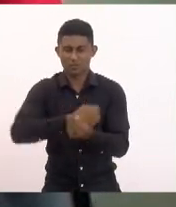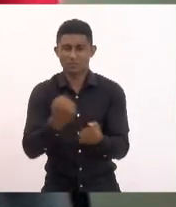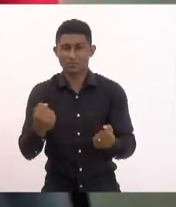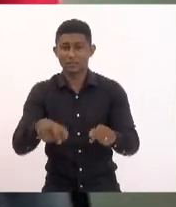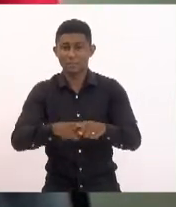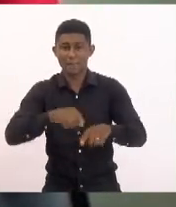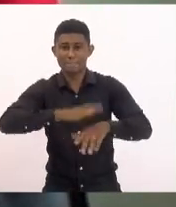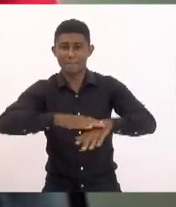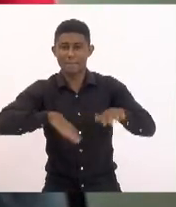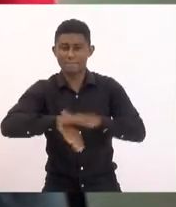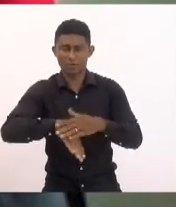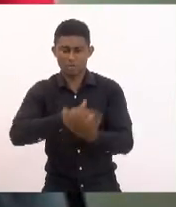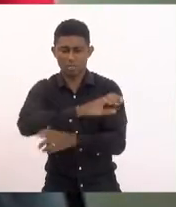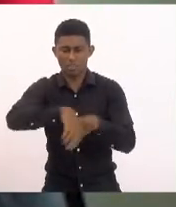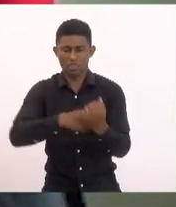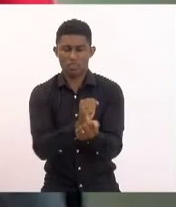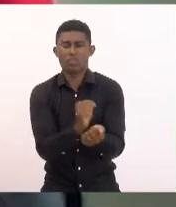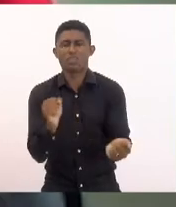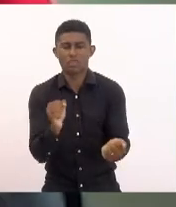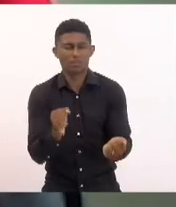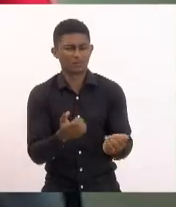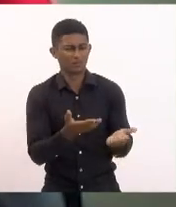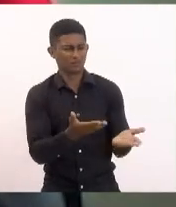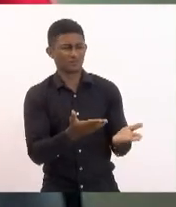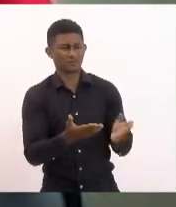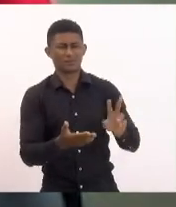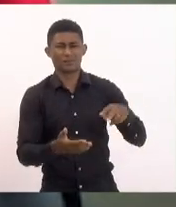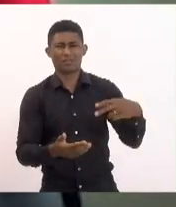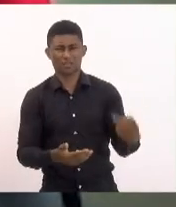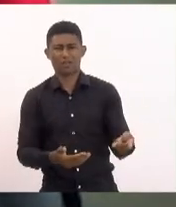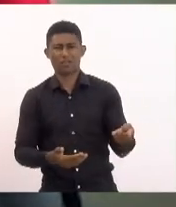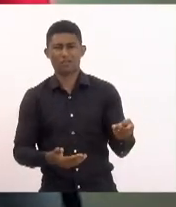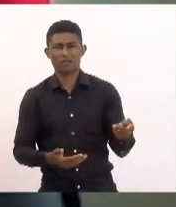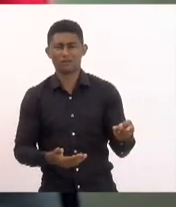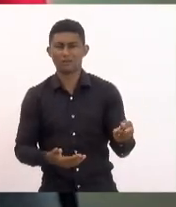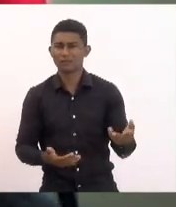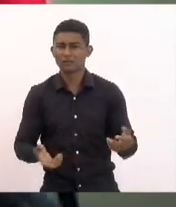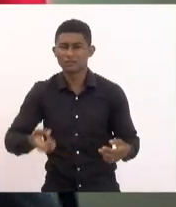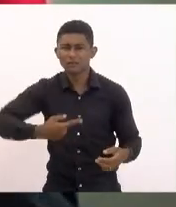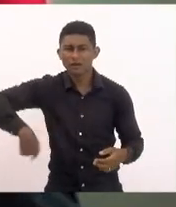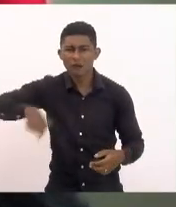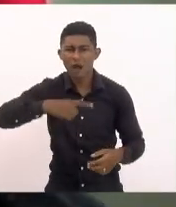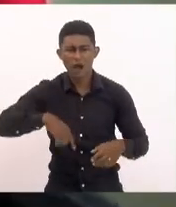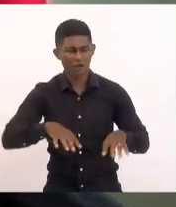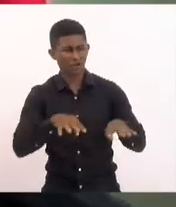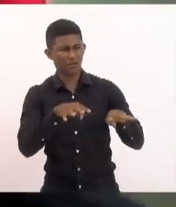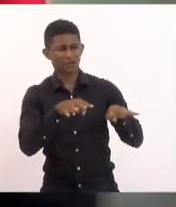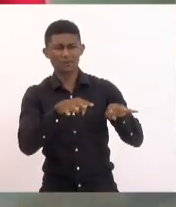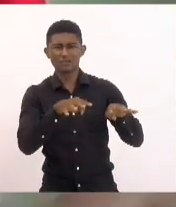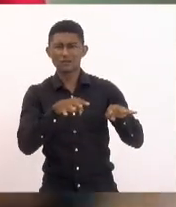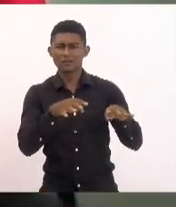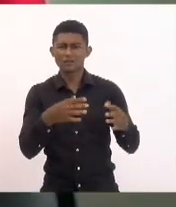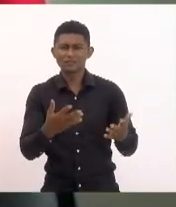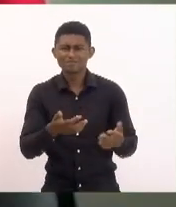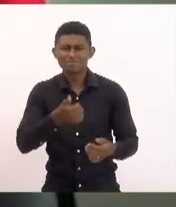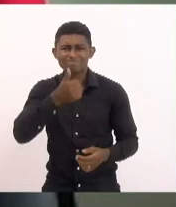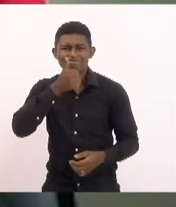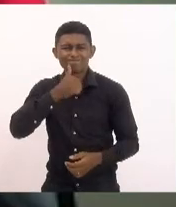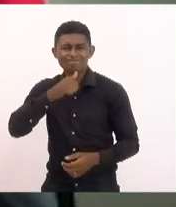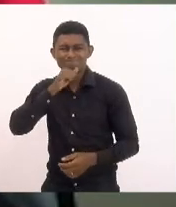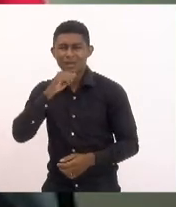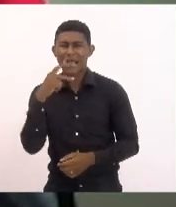já sem vida. Quando a gente olha para o que aconteceu, e eu quero registrar aqui a fala da mãe de Moise,